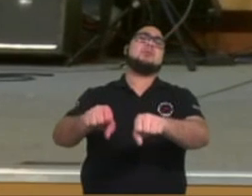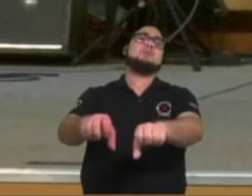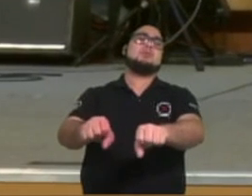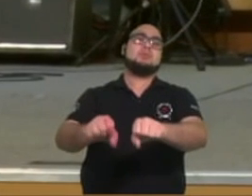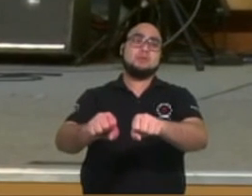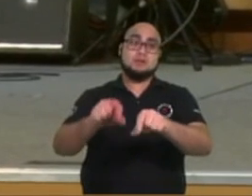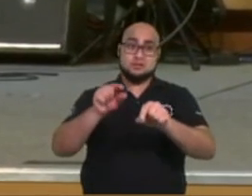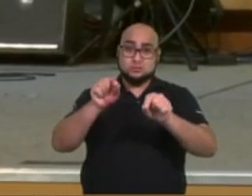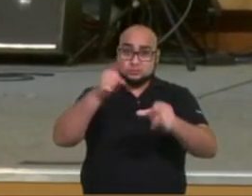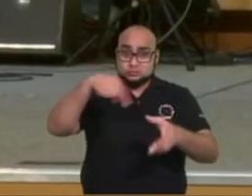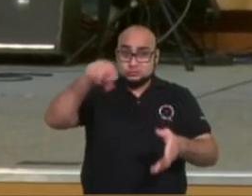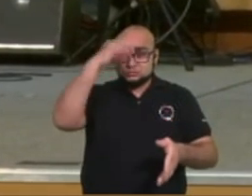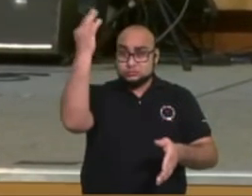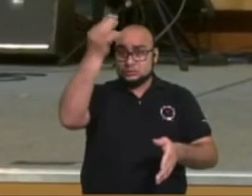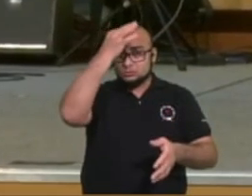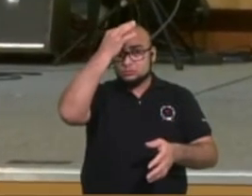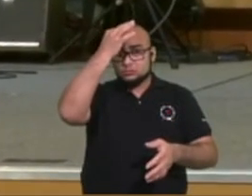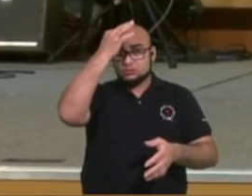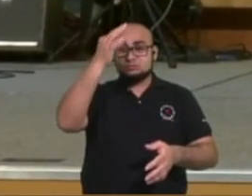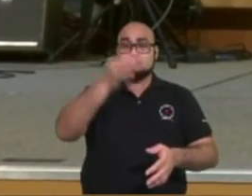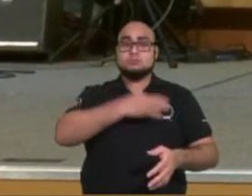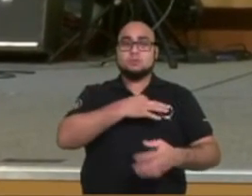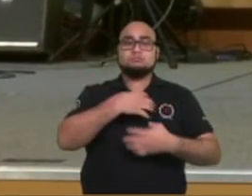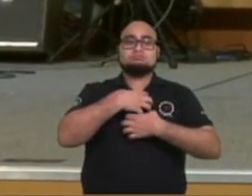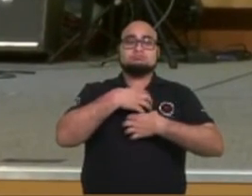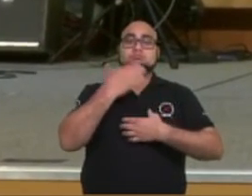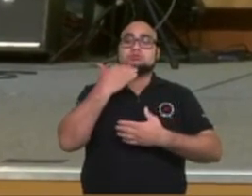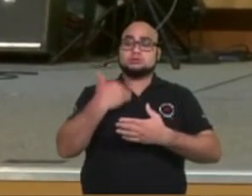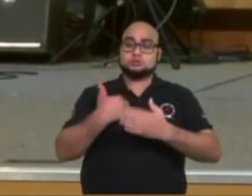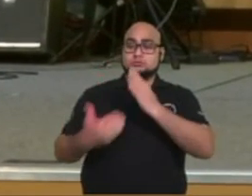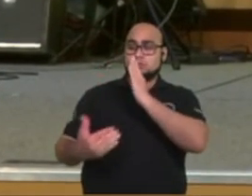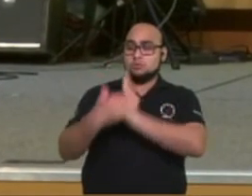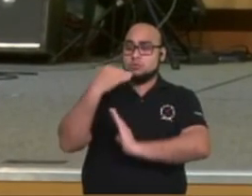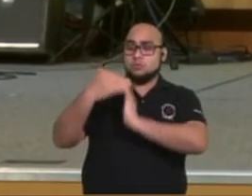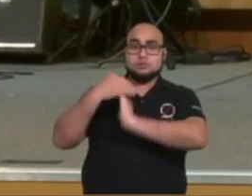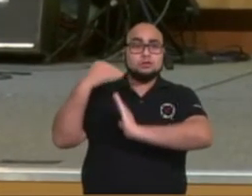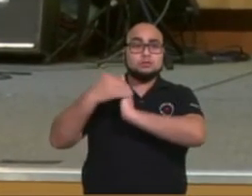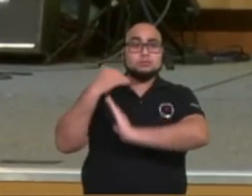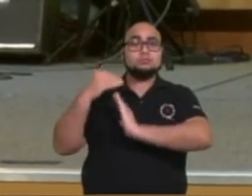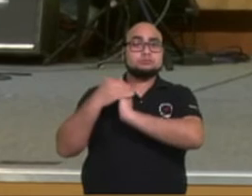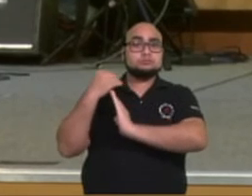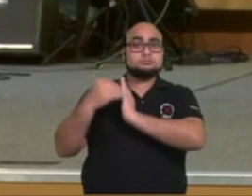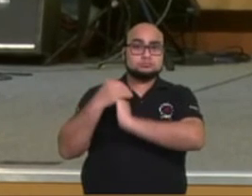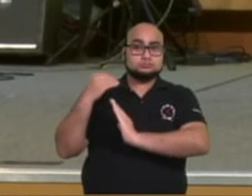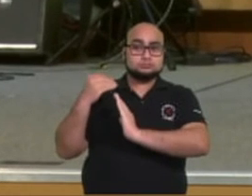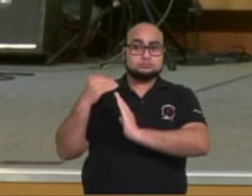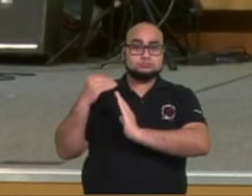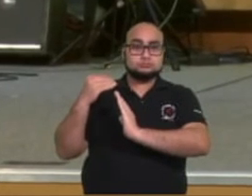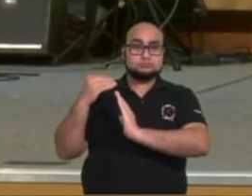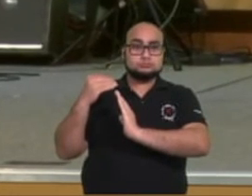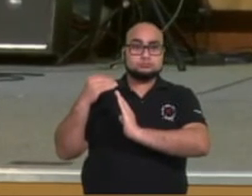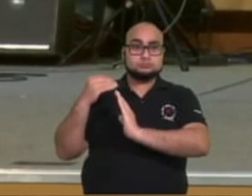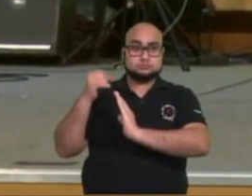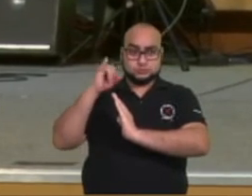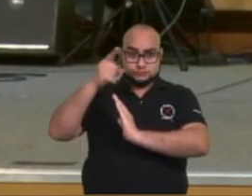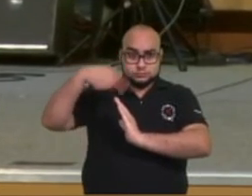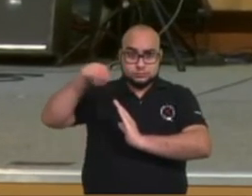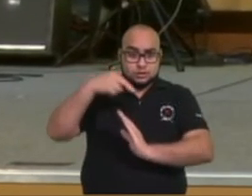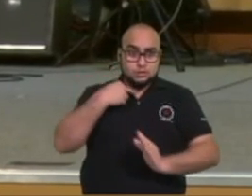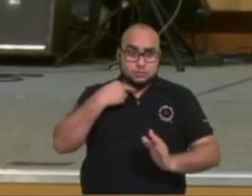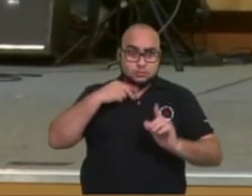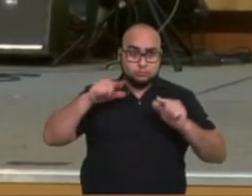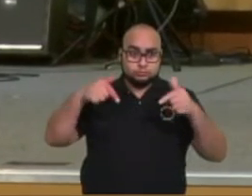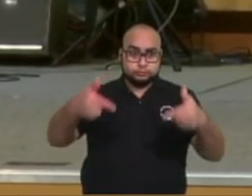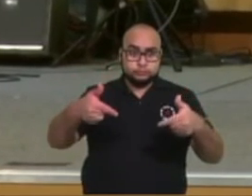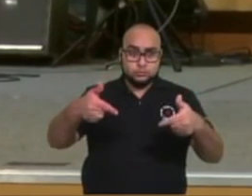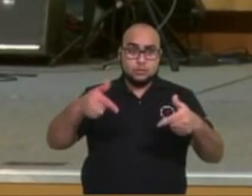santo Ah e não pede ele discernimento fala para ele fazer aquilo que ele que você não pode porque tem a